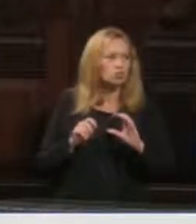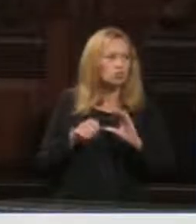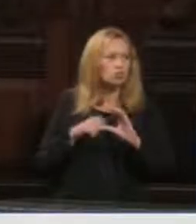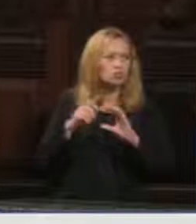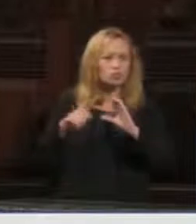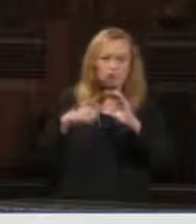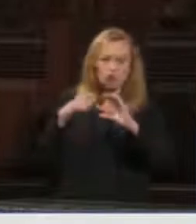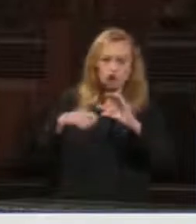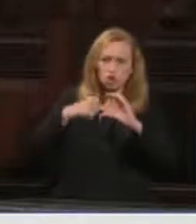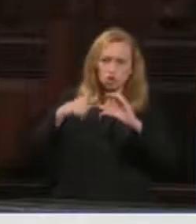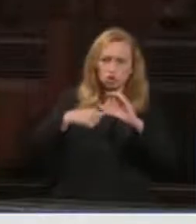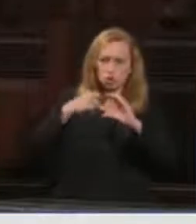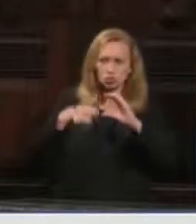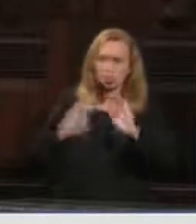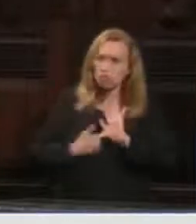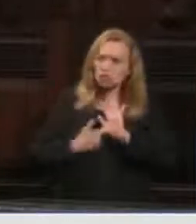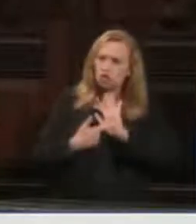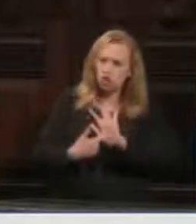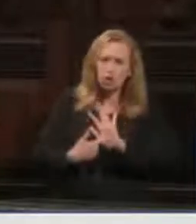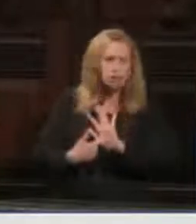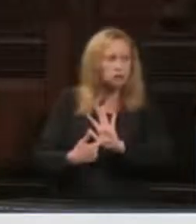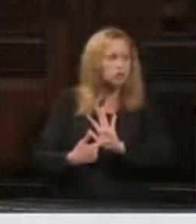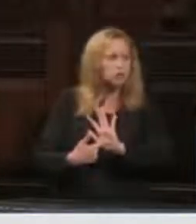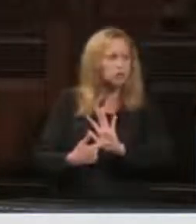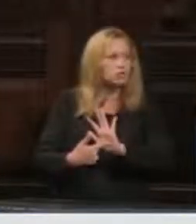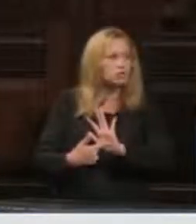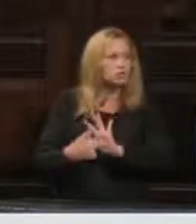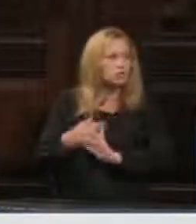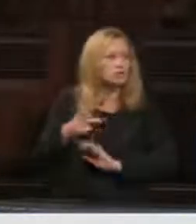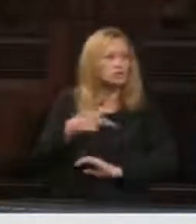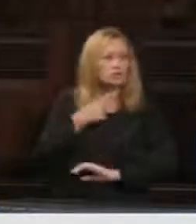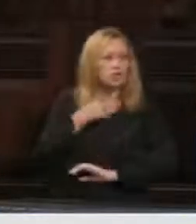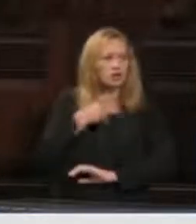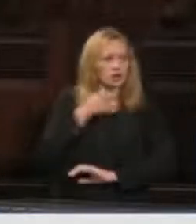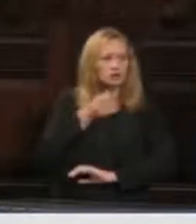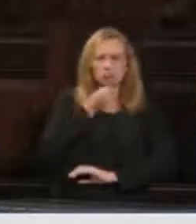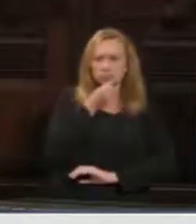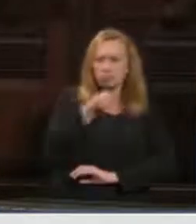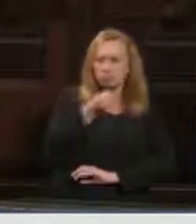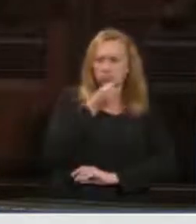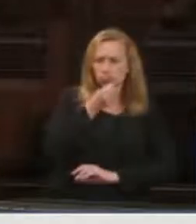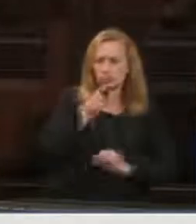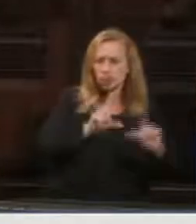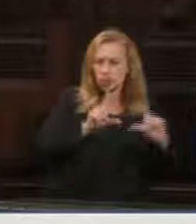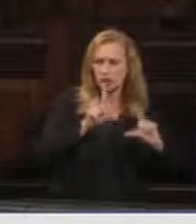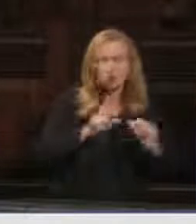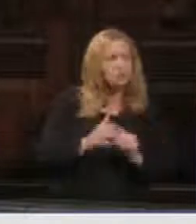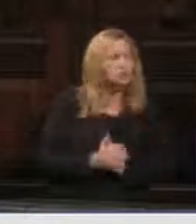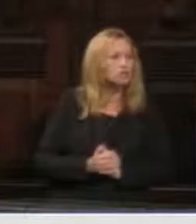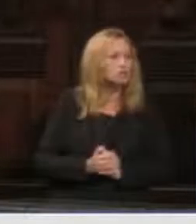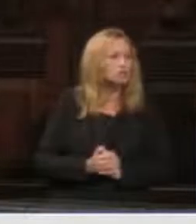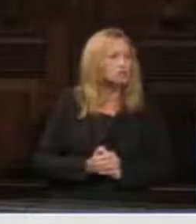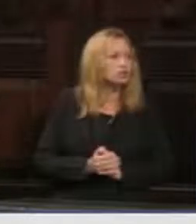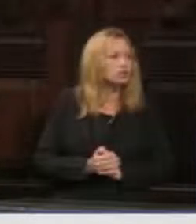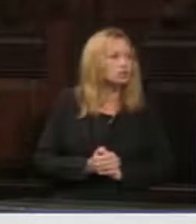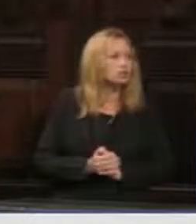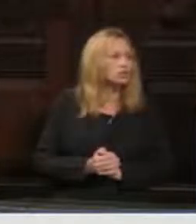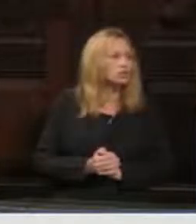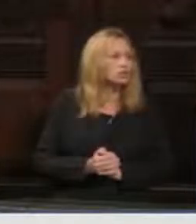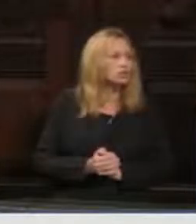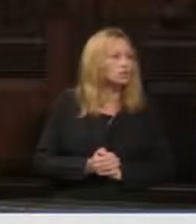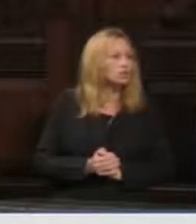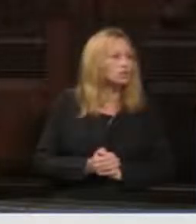com declarações dos jornalistas que agridem a honra,